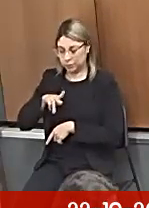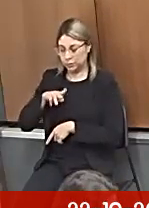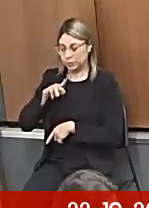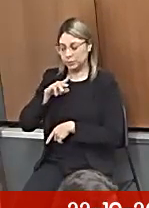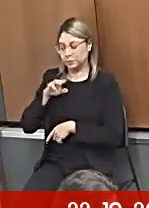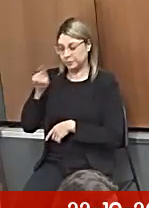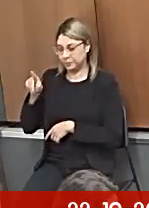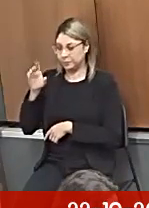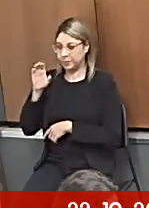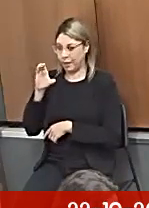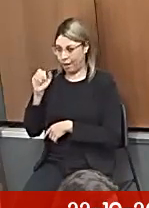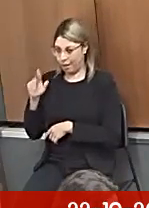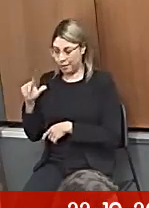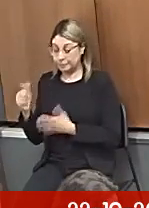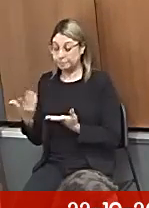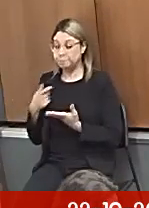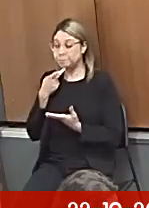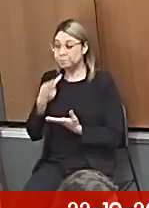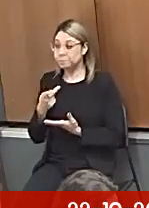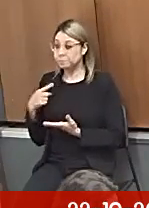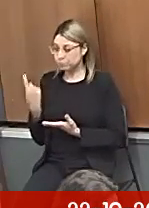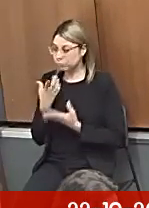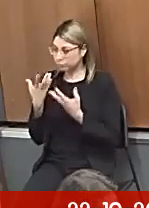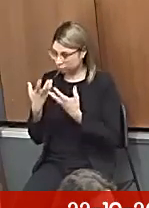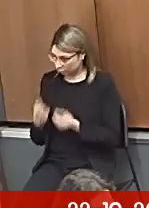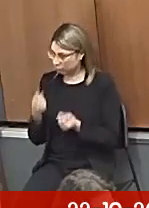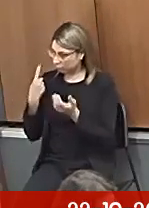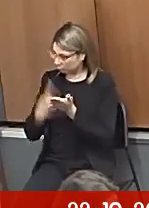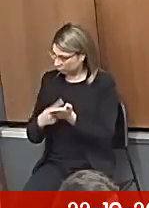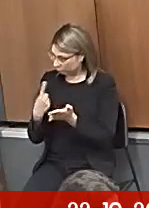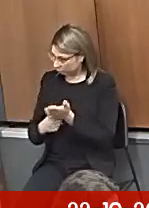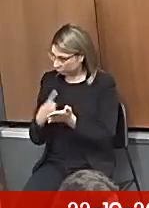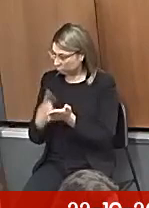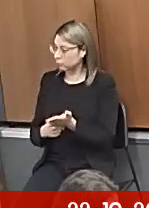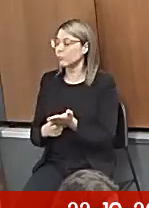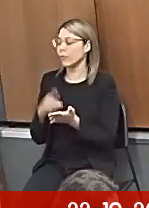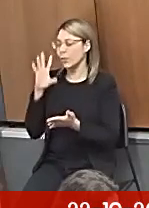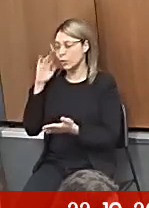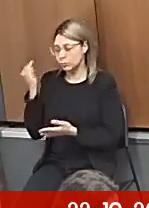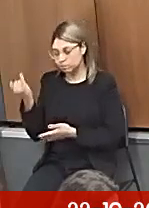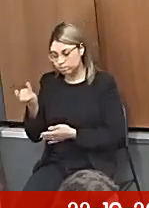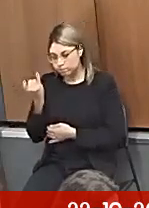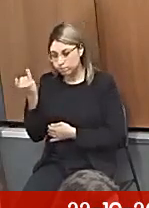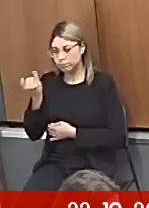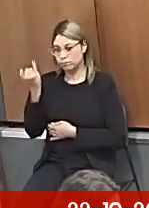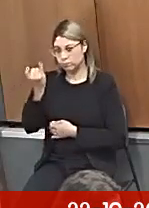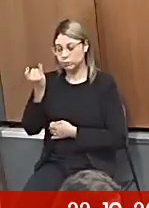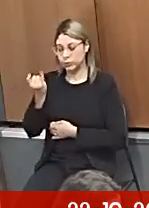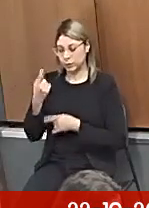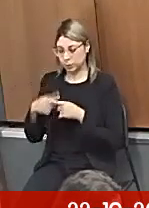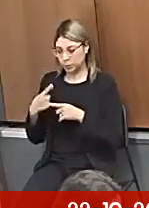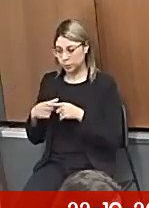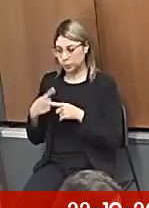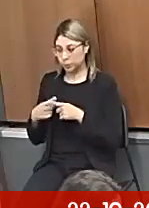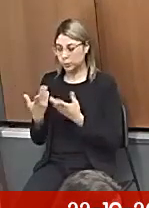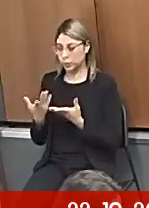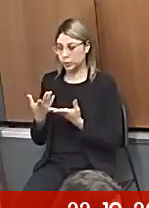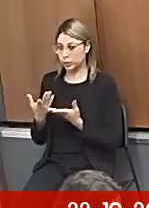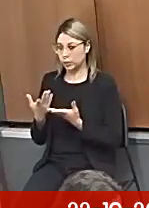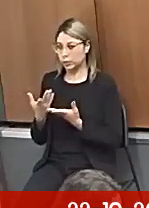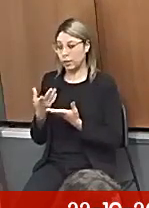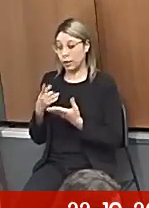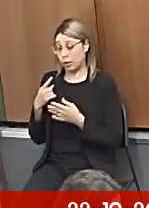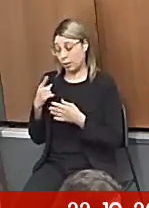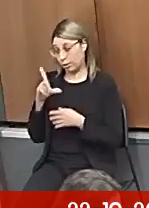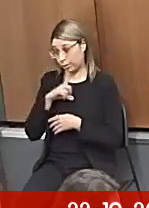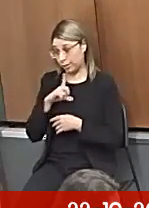Carla, e de te falar, Zuleika, que a gente aceita esse compromisso seu, acho fundamental, eu acho que aquele ditado de quem não deve, não